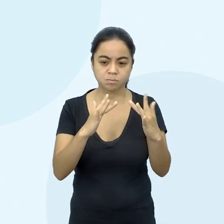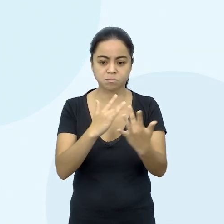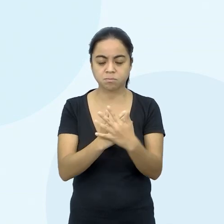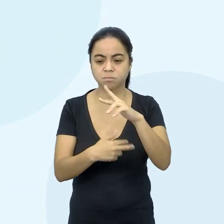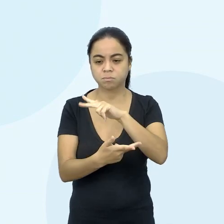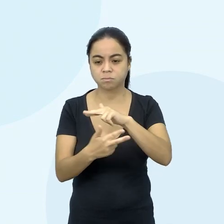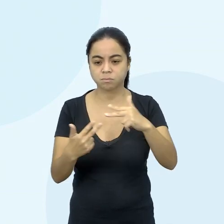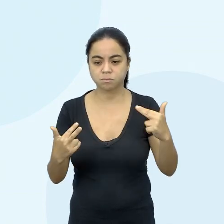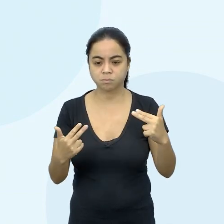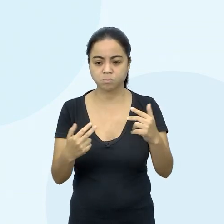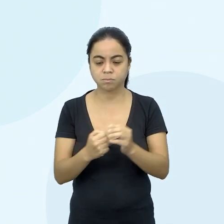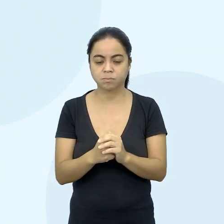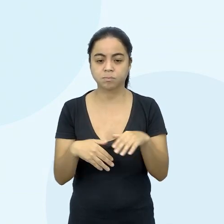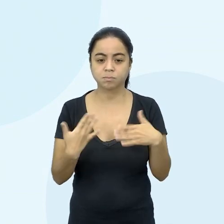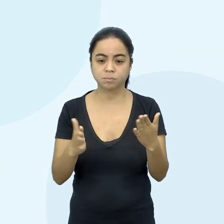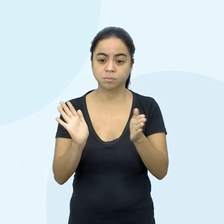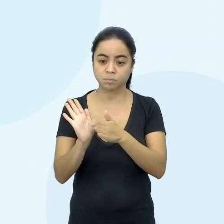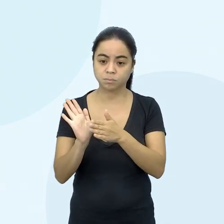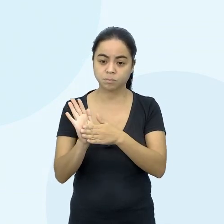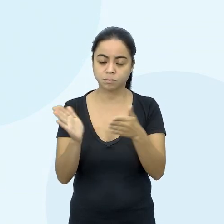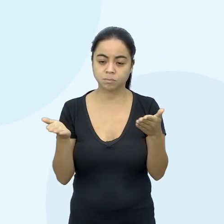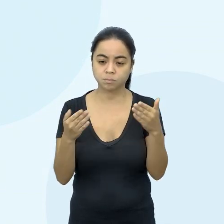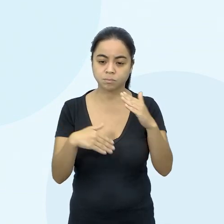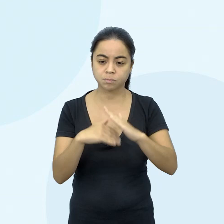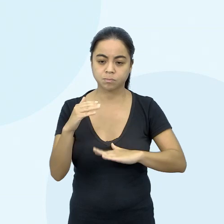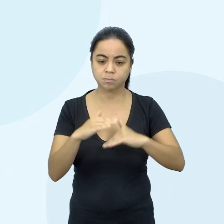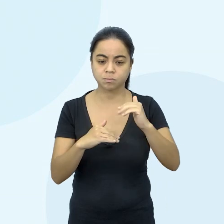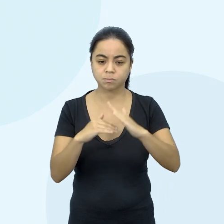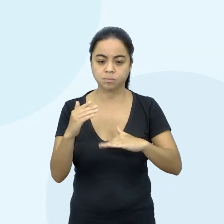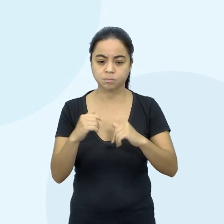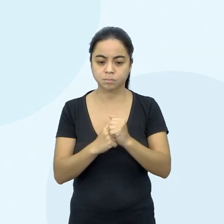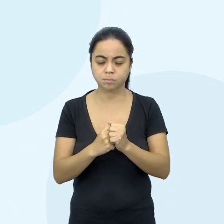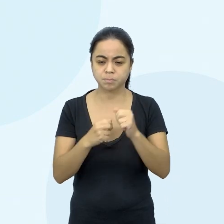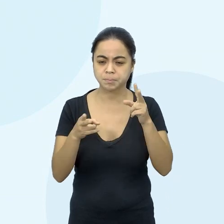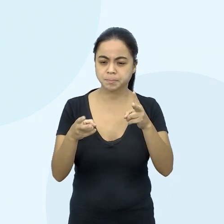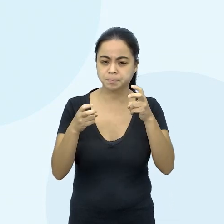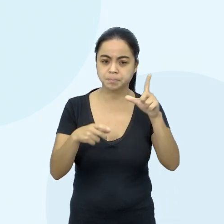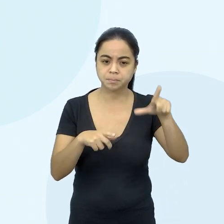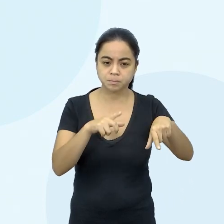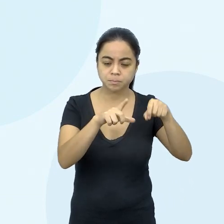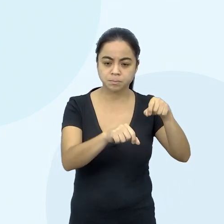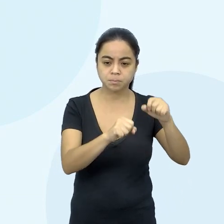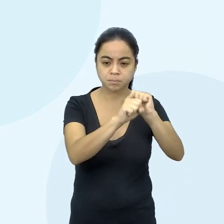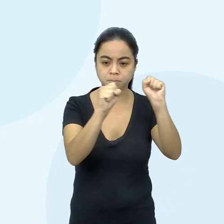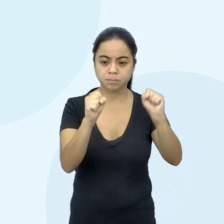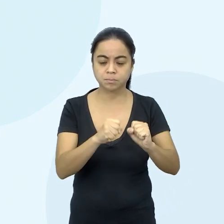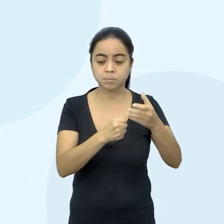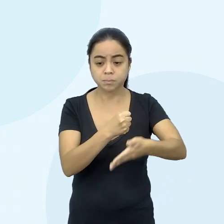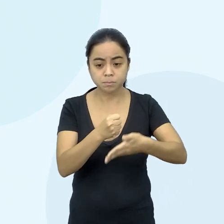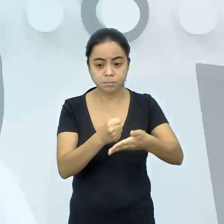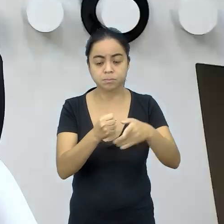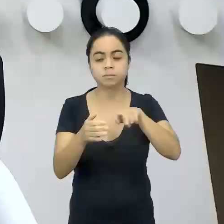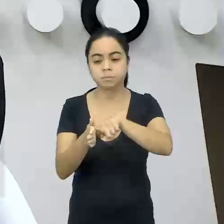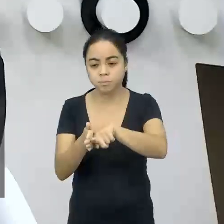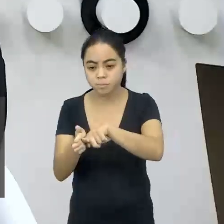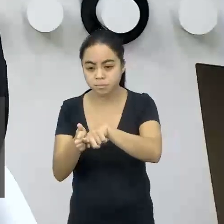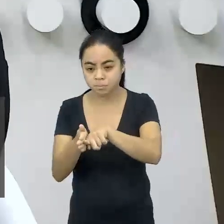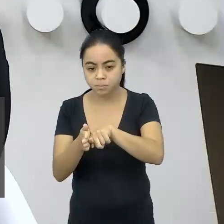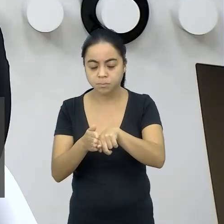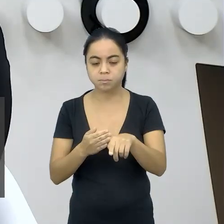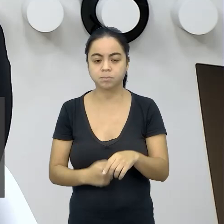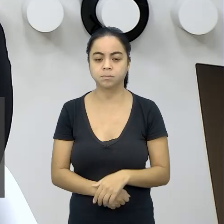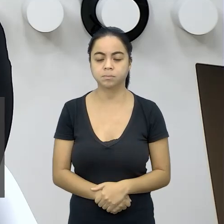mídia, né? Então, essa é a proposta dessa habilidade, né? Que prevê selecionar e sistematizar com base nesses estudos,